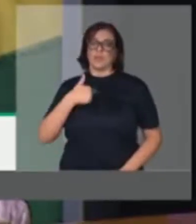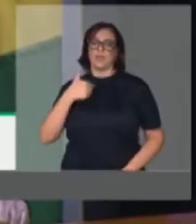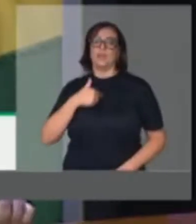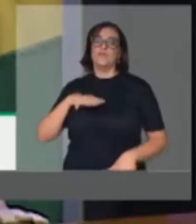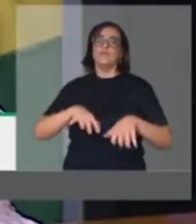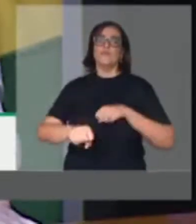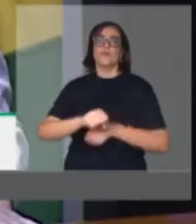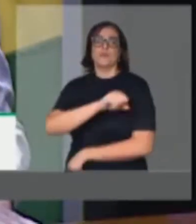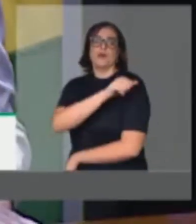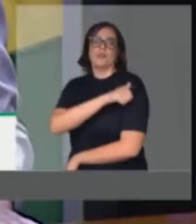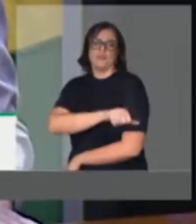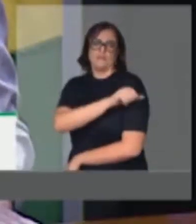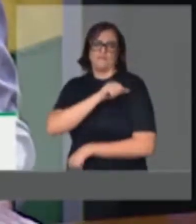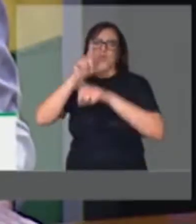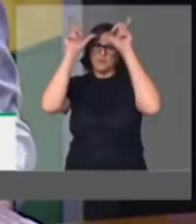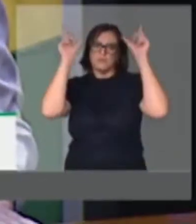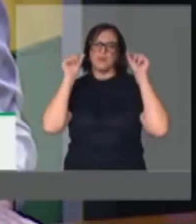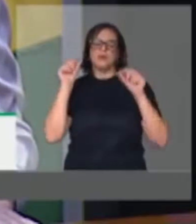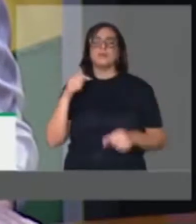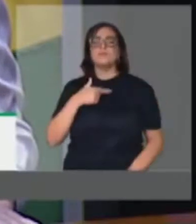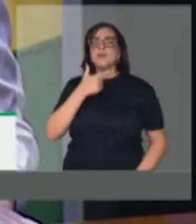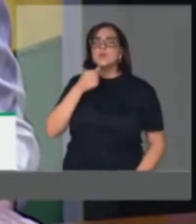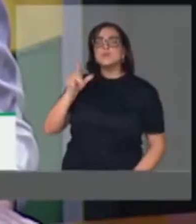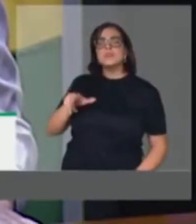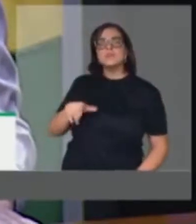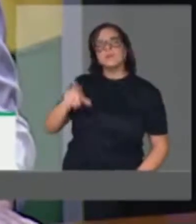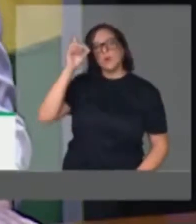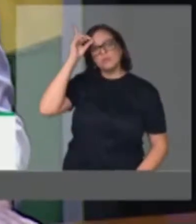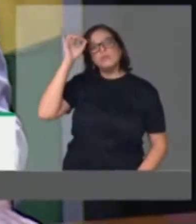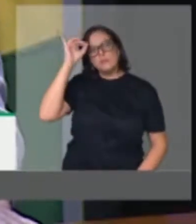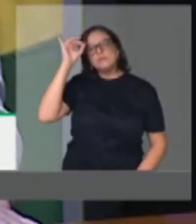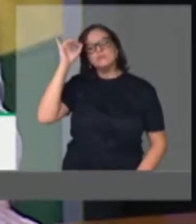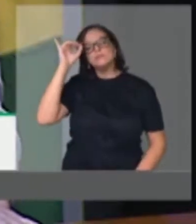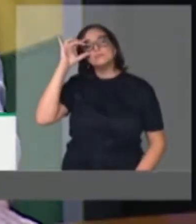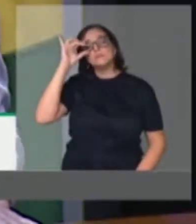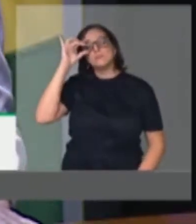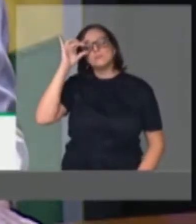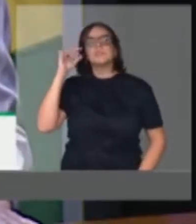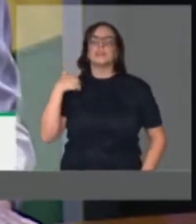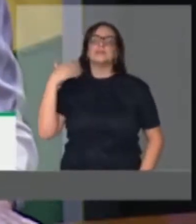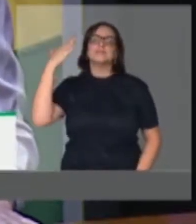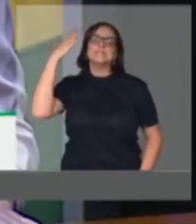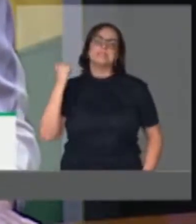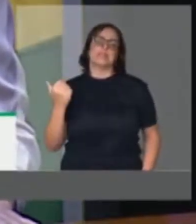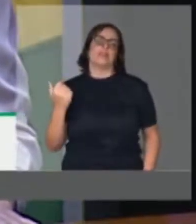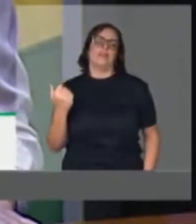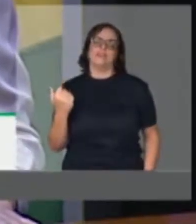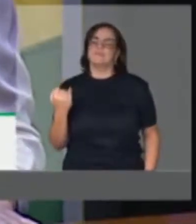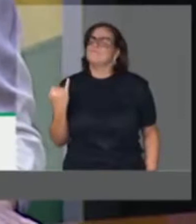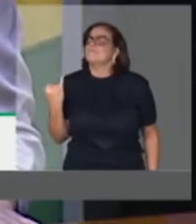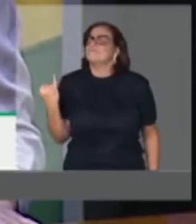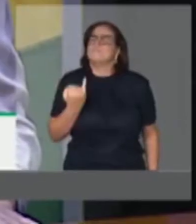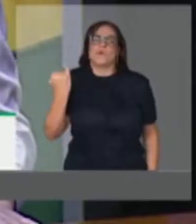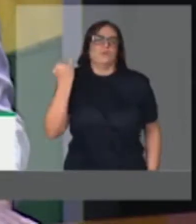formação que também tem um irmão com deficiência intelectual sei de muitos nova importância de uma